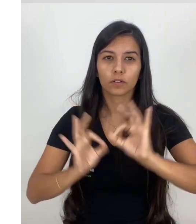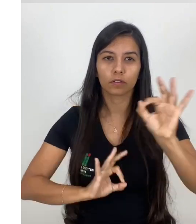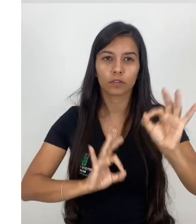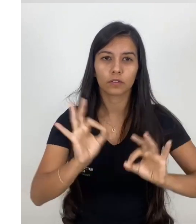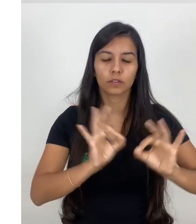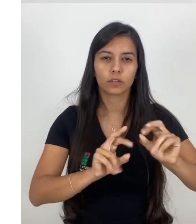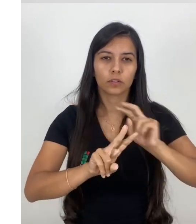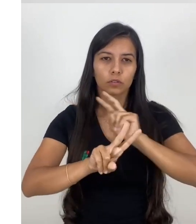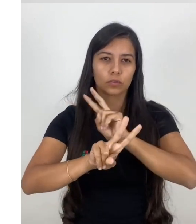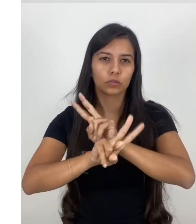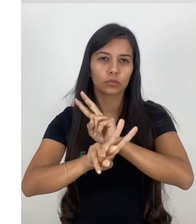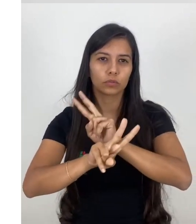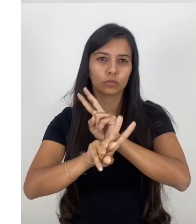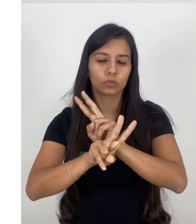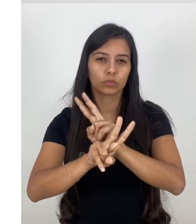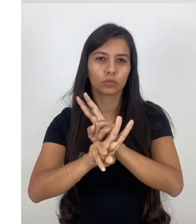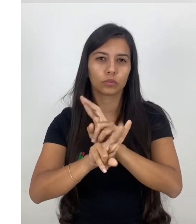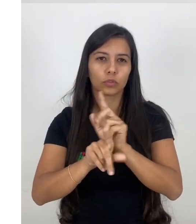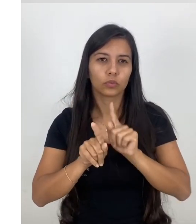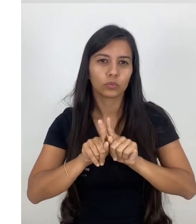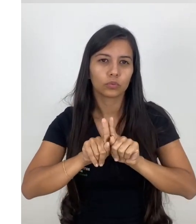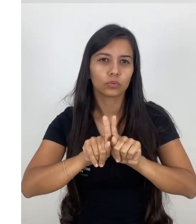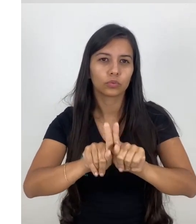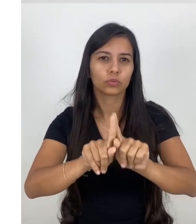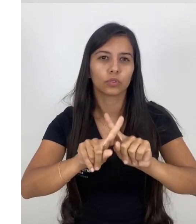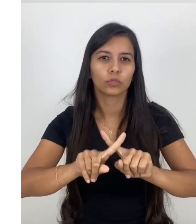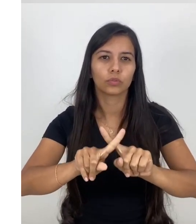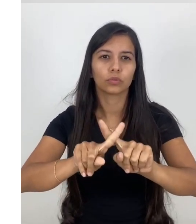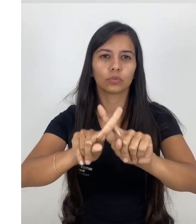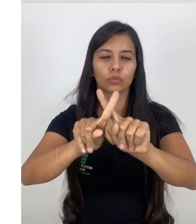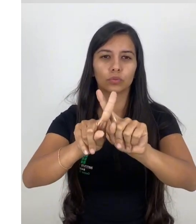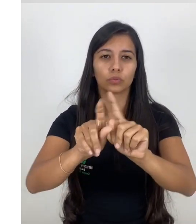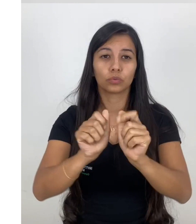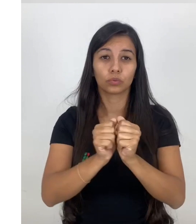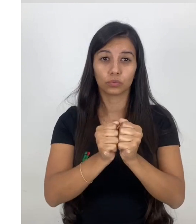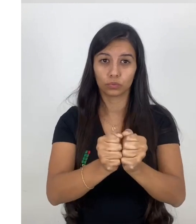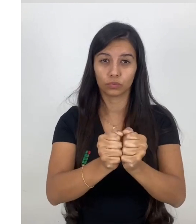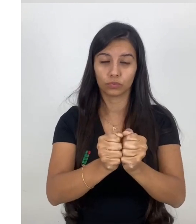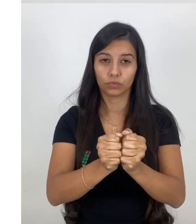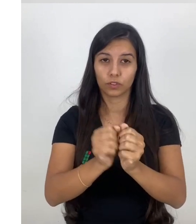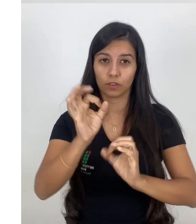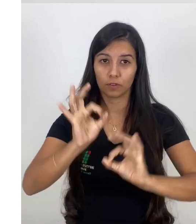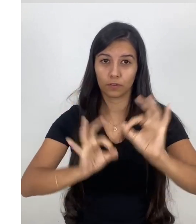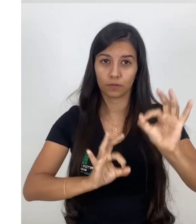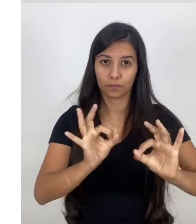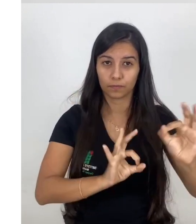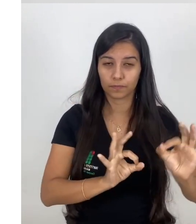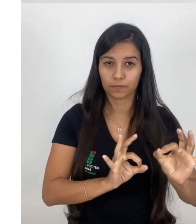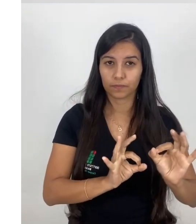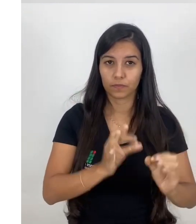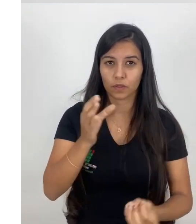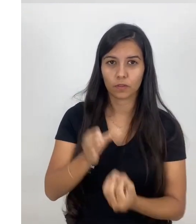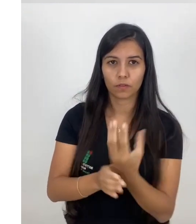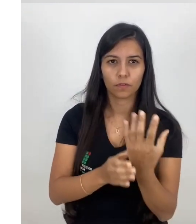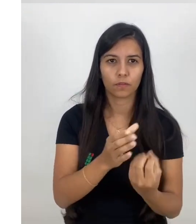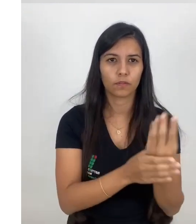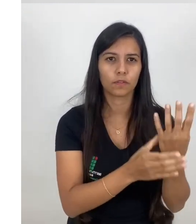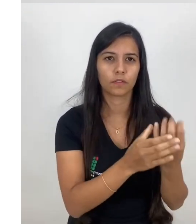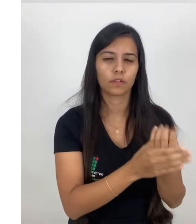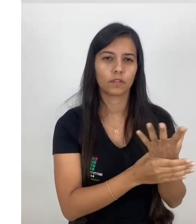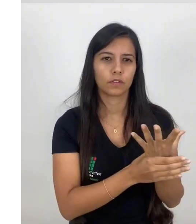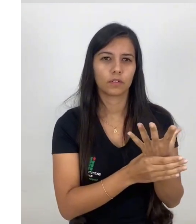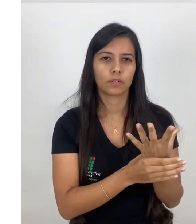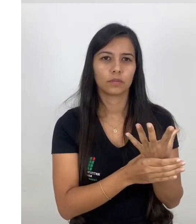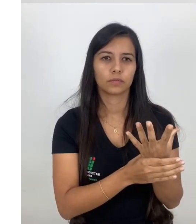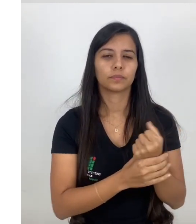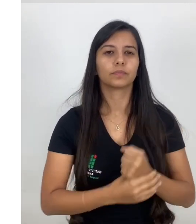o posicionamento dos cromossomos homólogos um do lado do outro, e assim que eles se posicionam, eles começam a